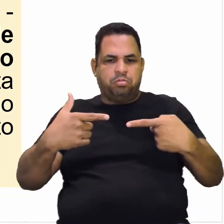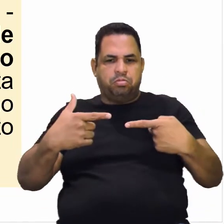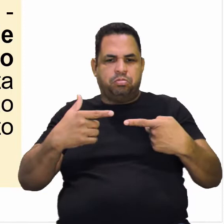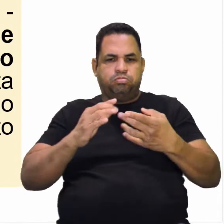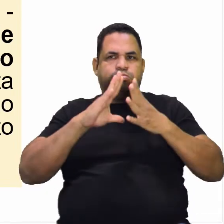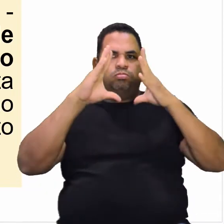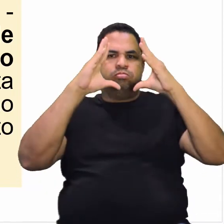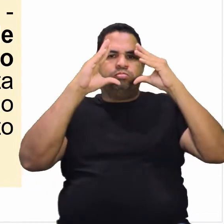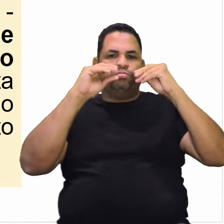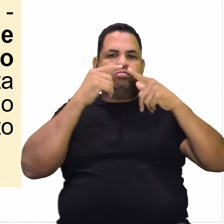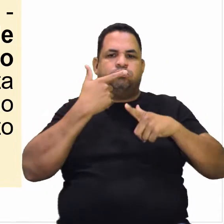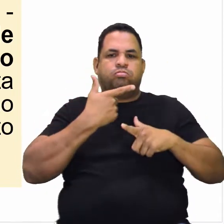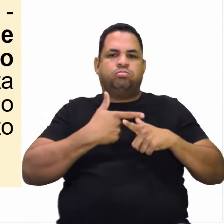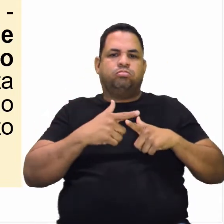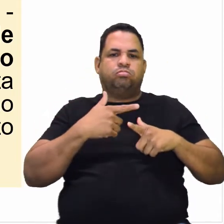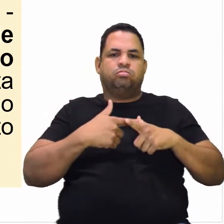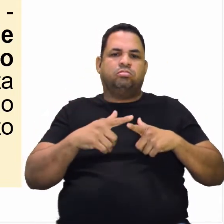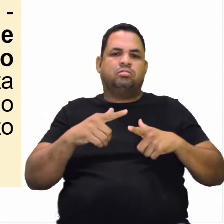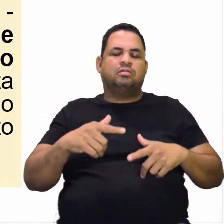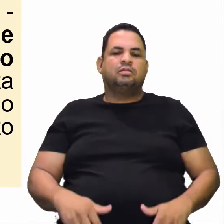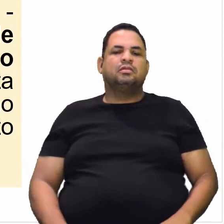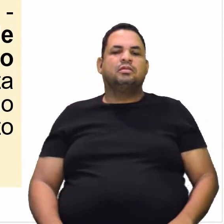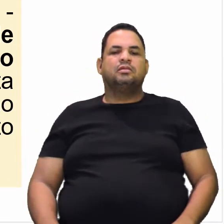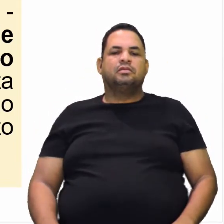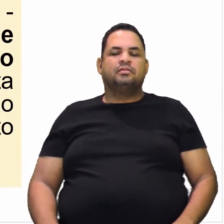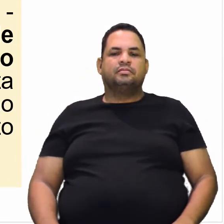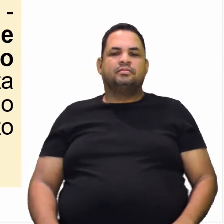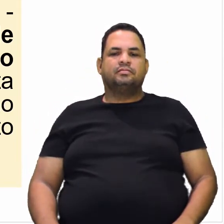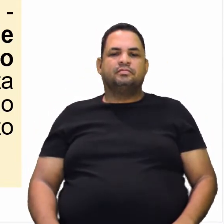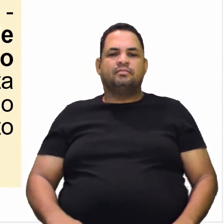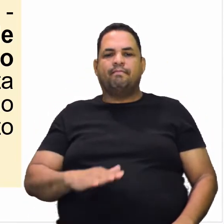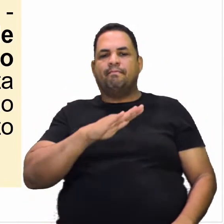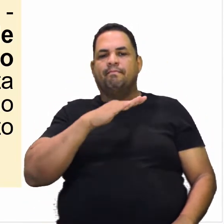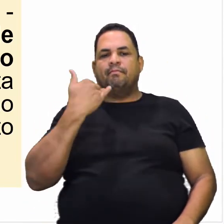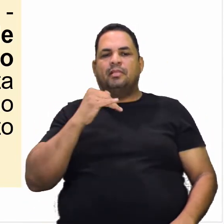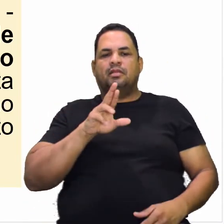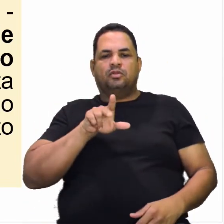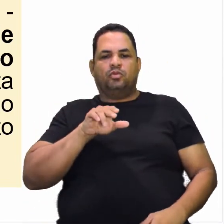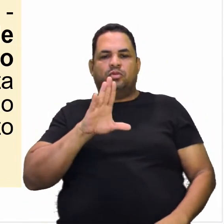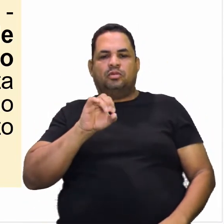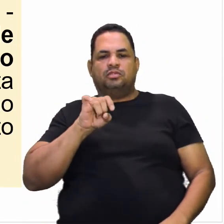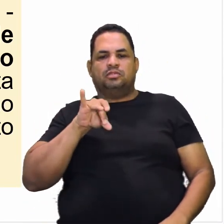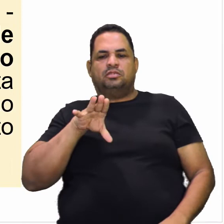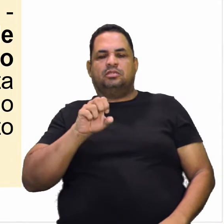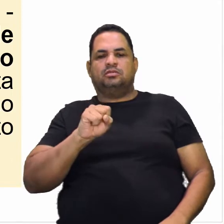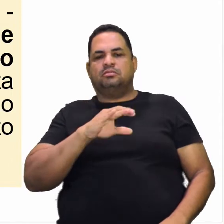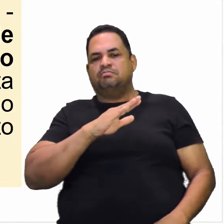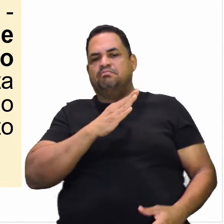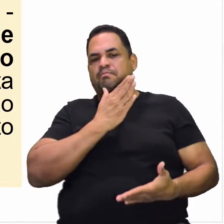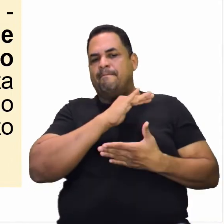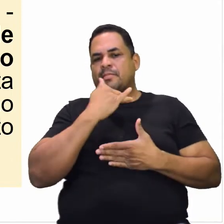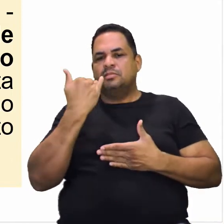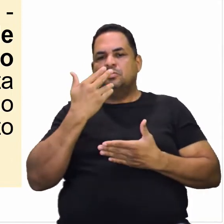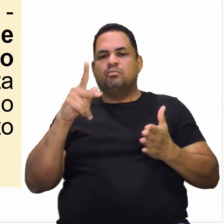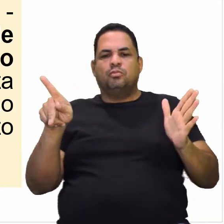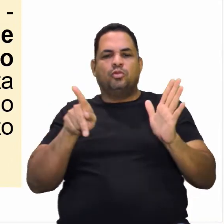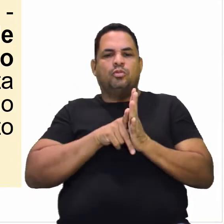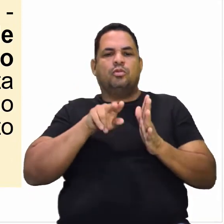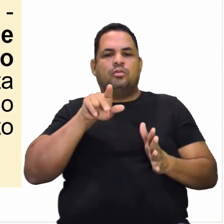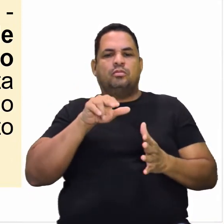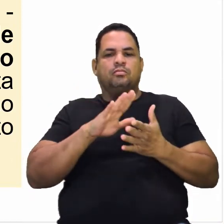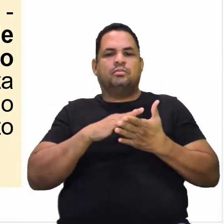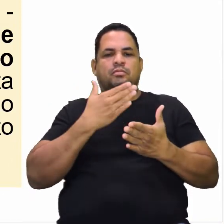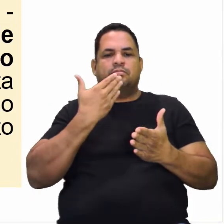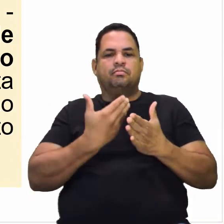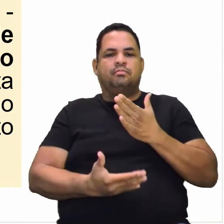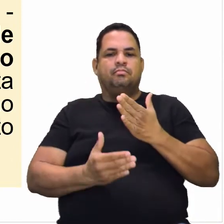pela escuridão. Matou o irmão Osíris. Ele mata o próprio irmão Osíris. Mas perdeu